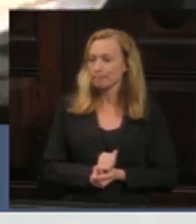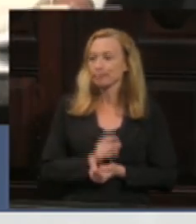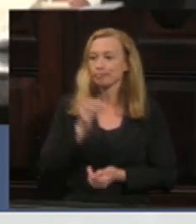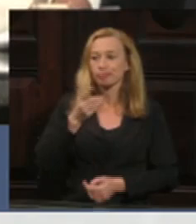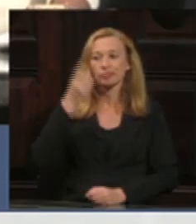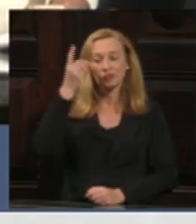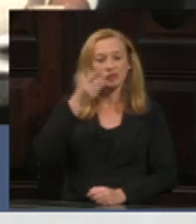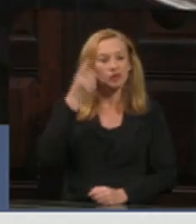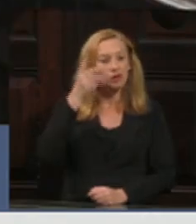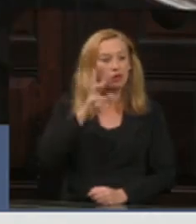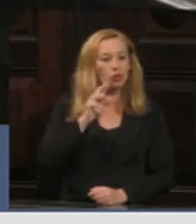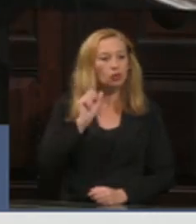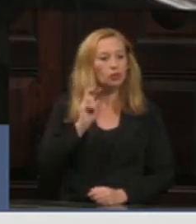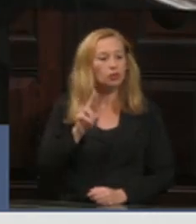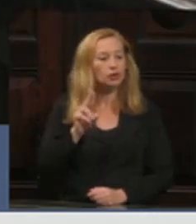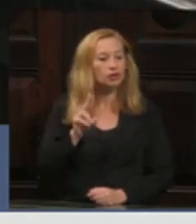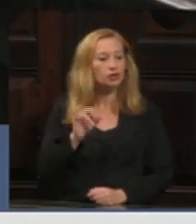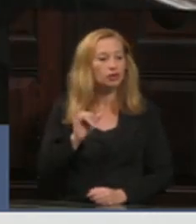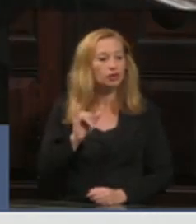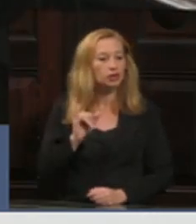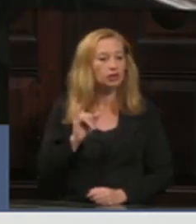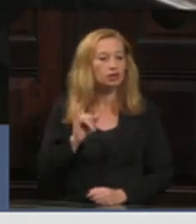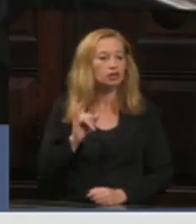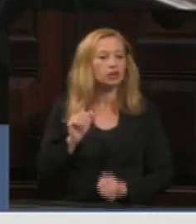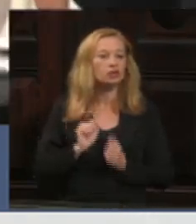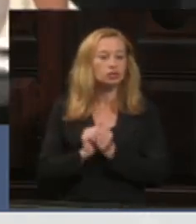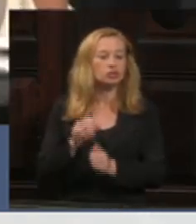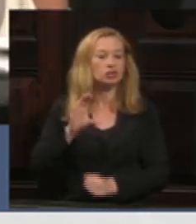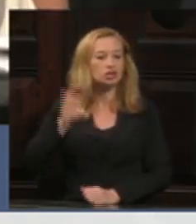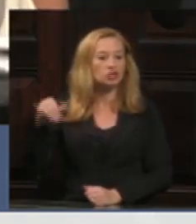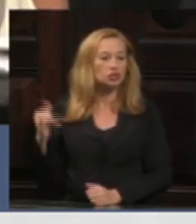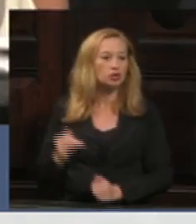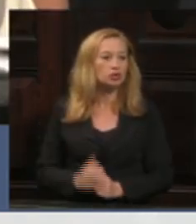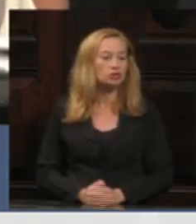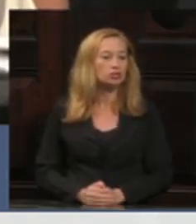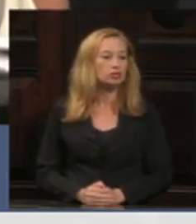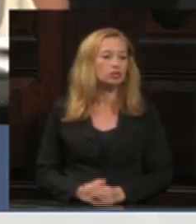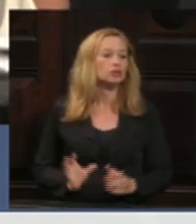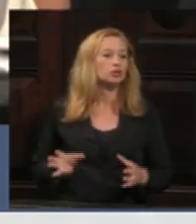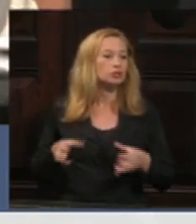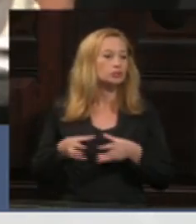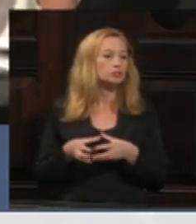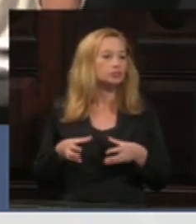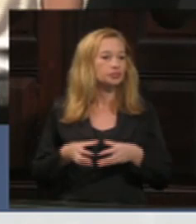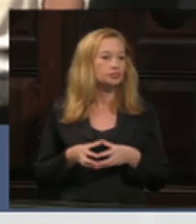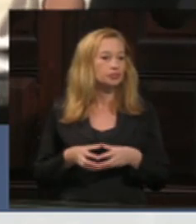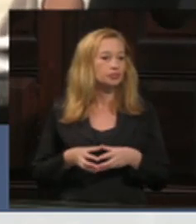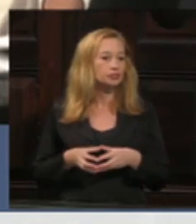Deputado Bruno Daualha. Acompanho o parecer da CCJ, senhor. Pela Comissão